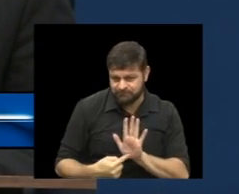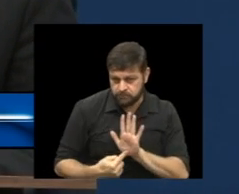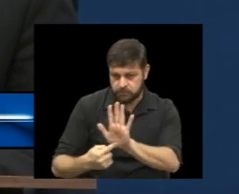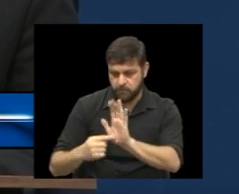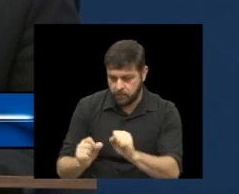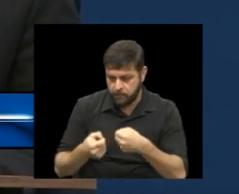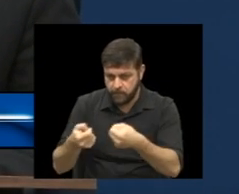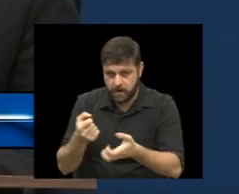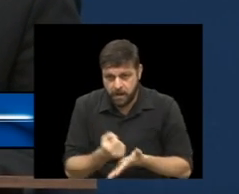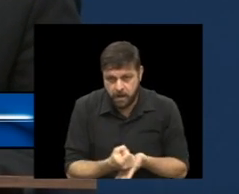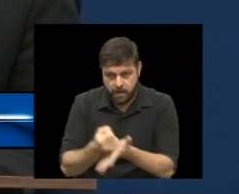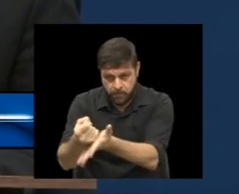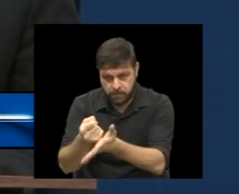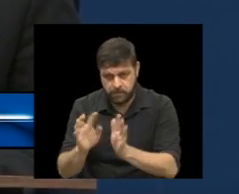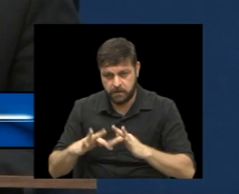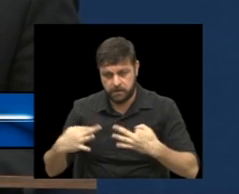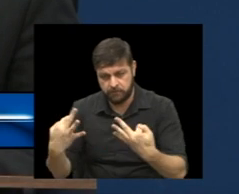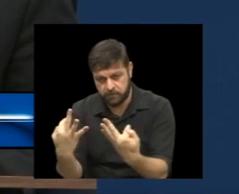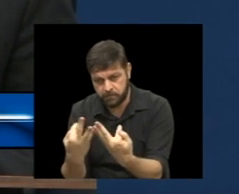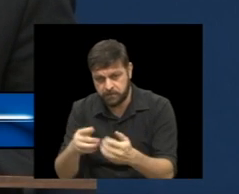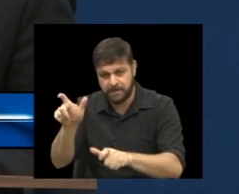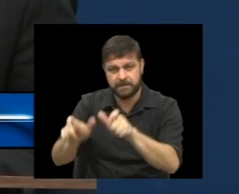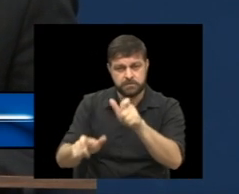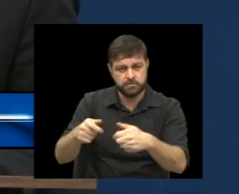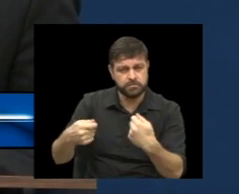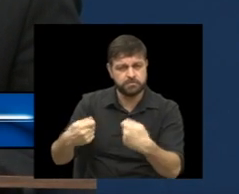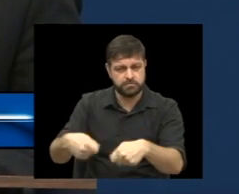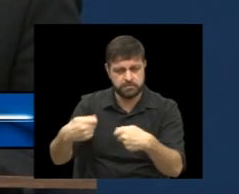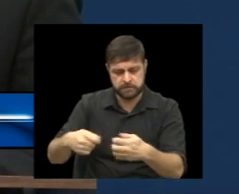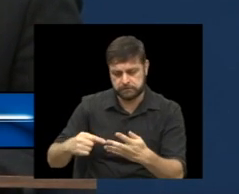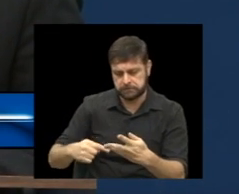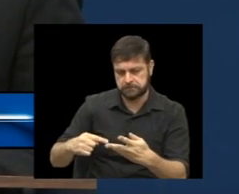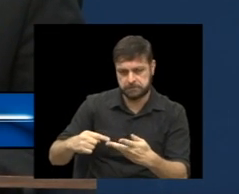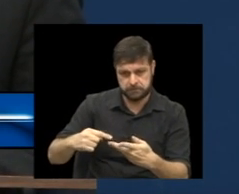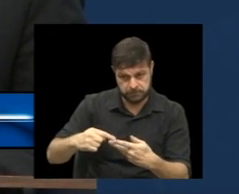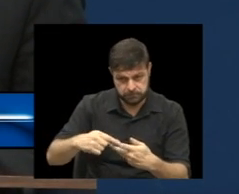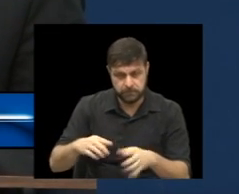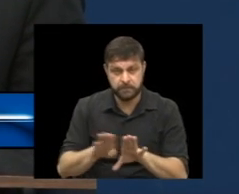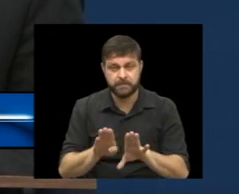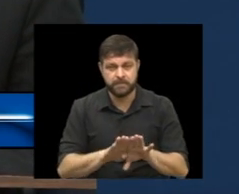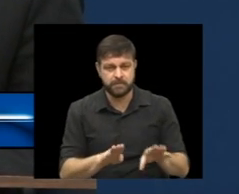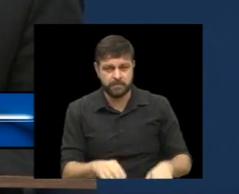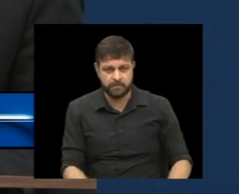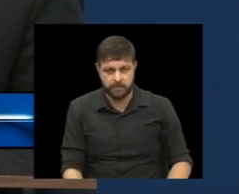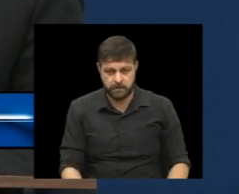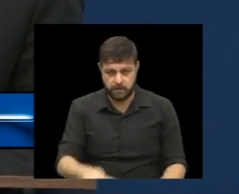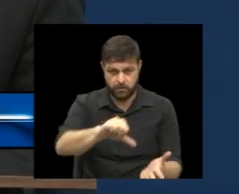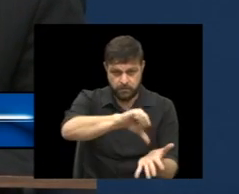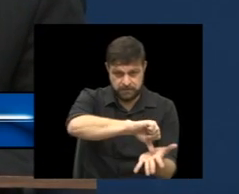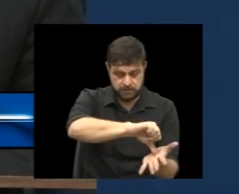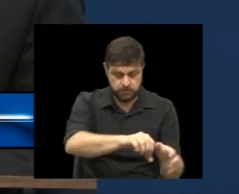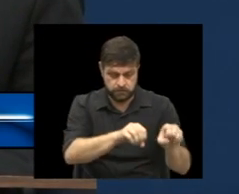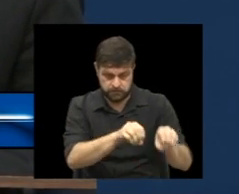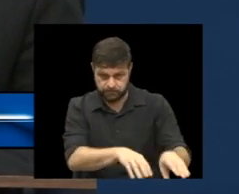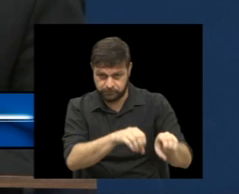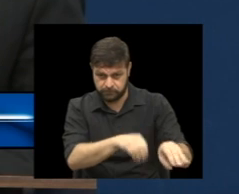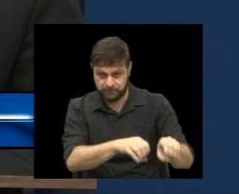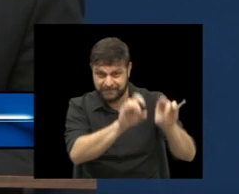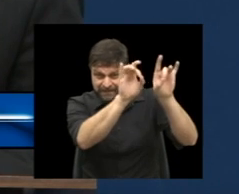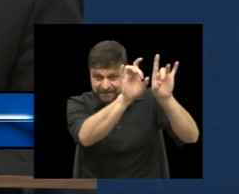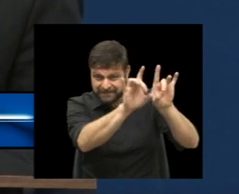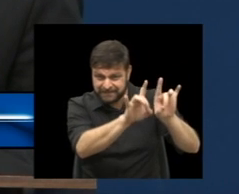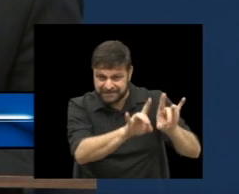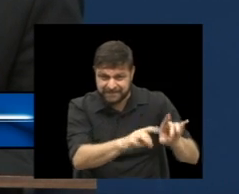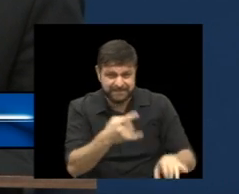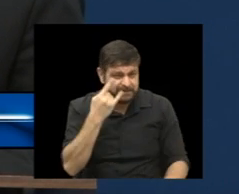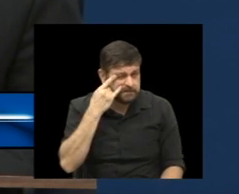pessoas e suas famílias de acordo com as necessidades específicas. Temos também o Centro de Educação Especial de